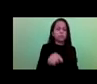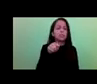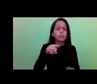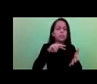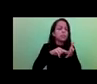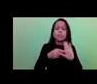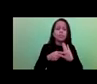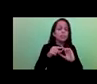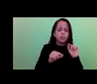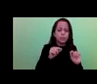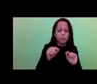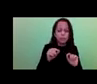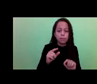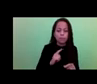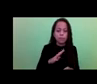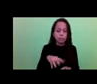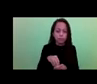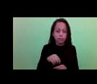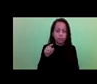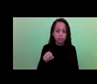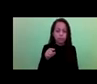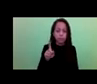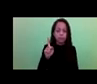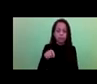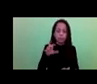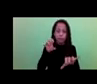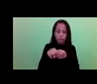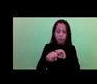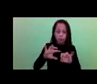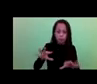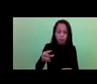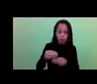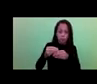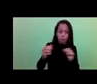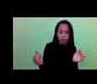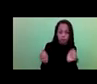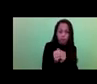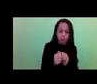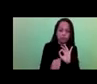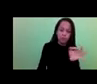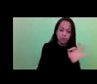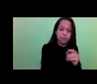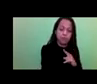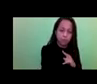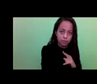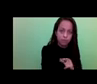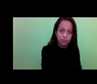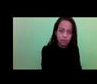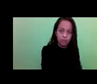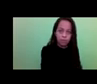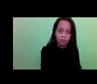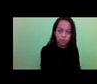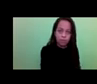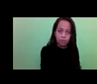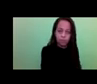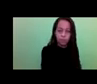significa, né? Considerando uma formação integrada, uma formação integral do sujeito, né?